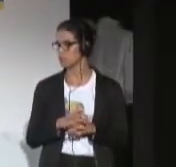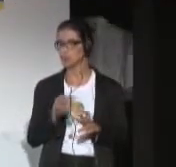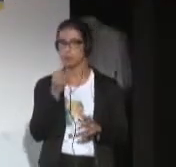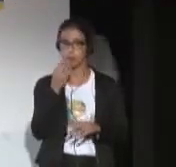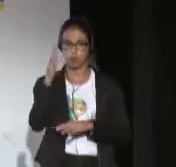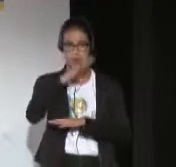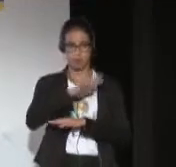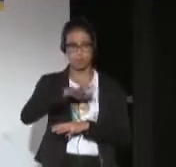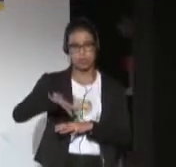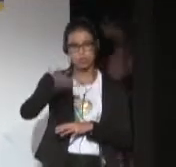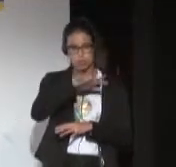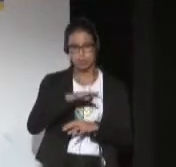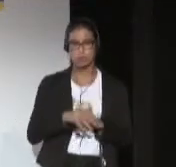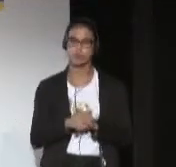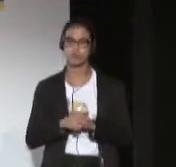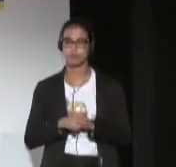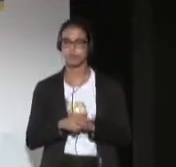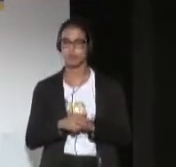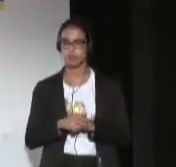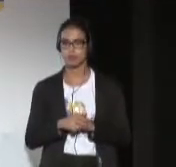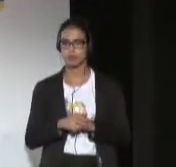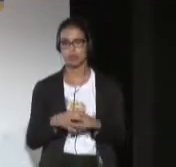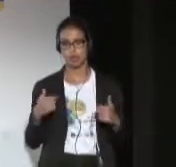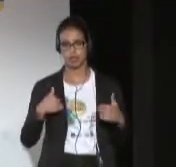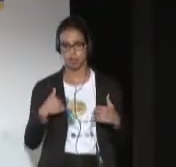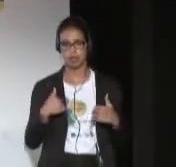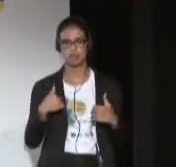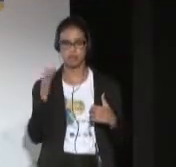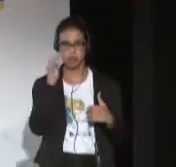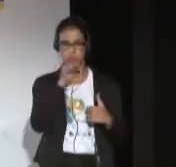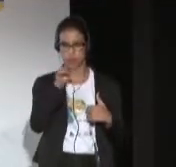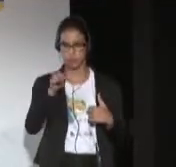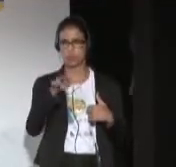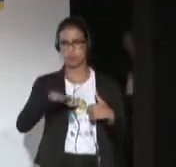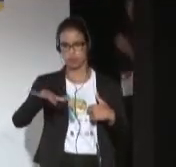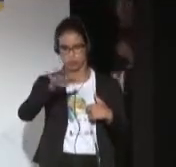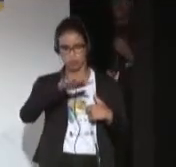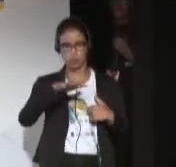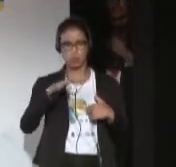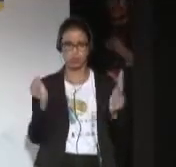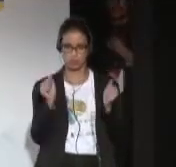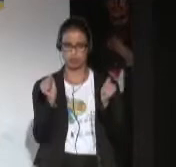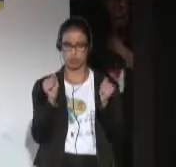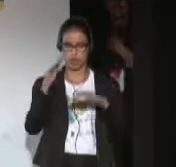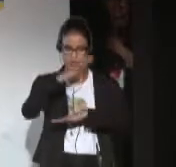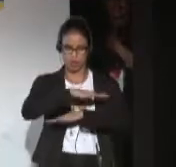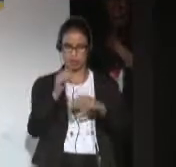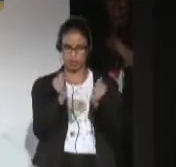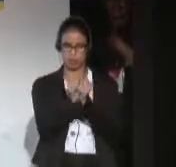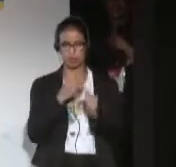Boa tarde a todas e a todos. É um prazer tê-los aqui nessa tarde. Eu estou com uma